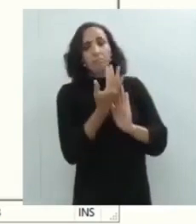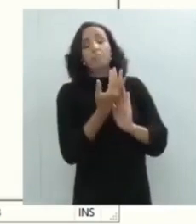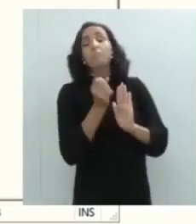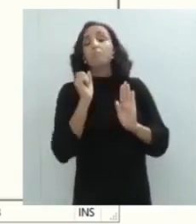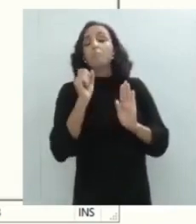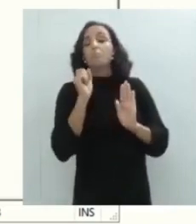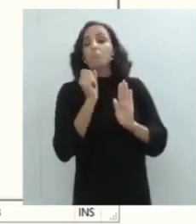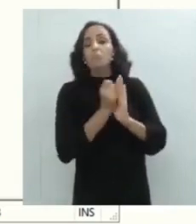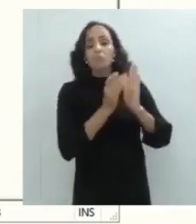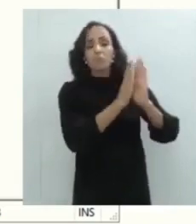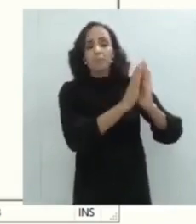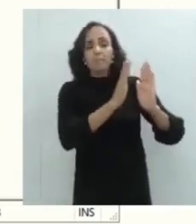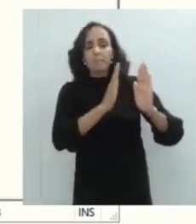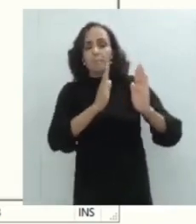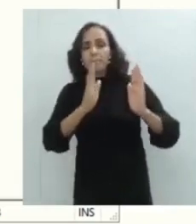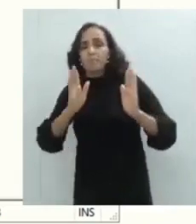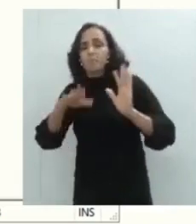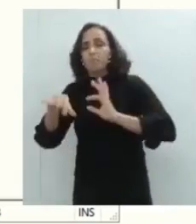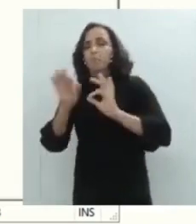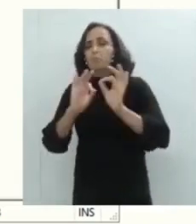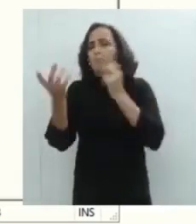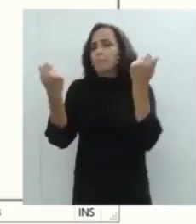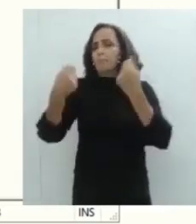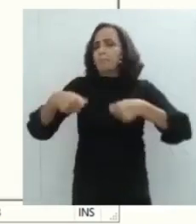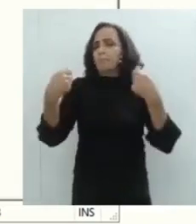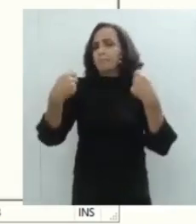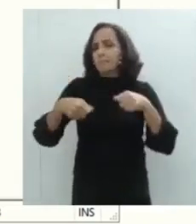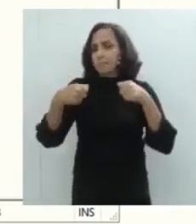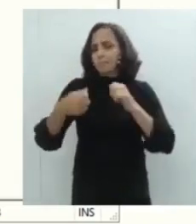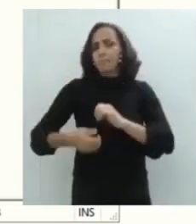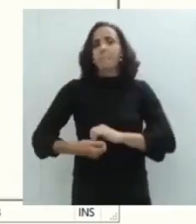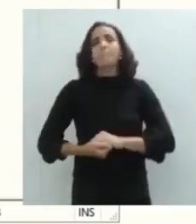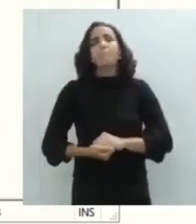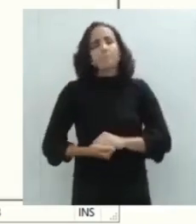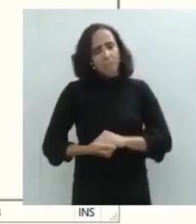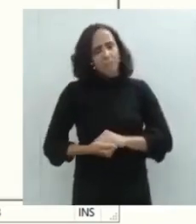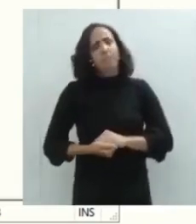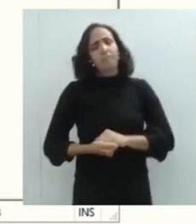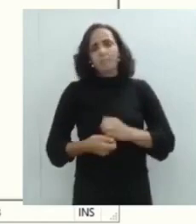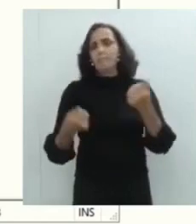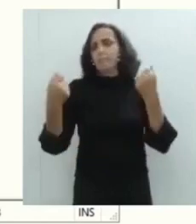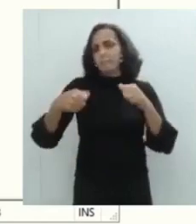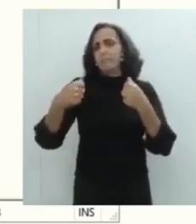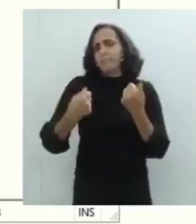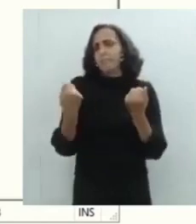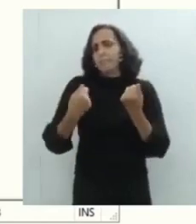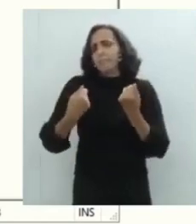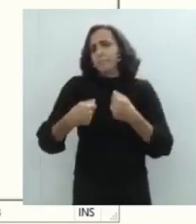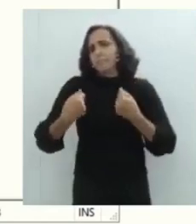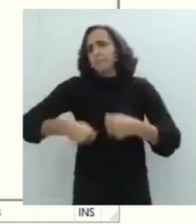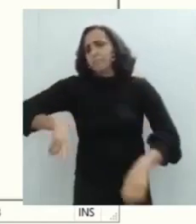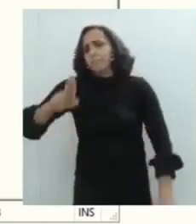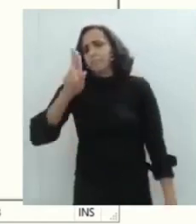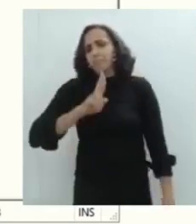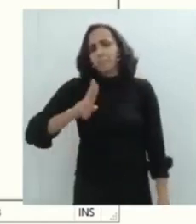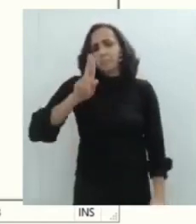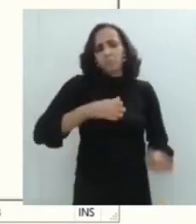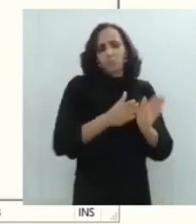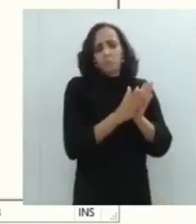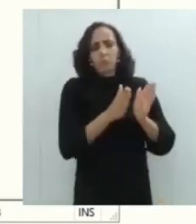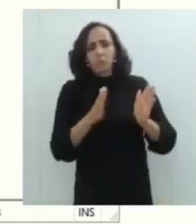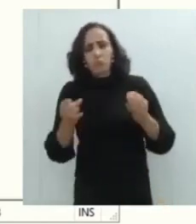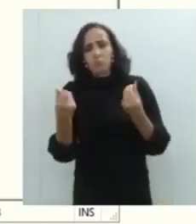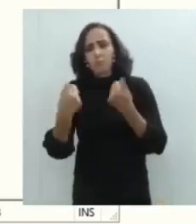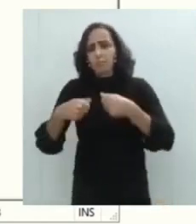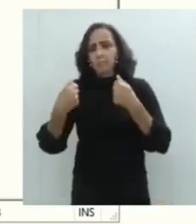criapdf.php que a biblioteca PDF é necessária. Claro, se a gente está utilizando uma biblioteca ou uma classe,